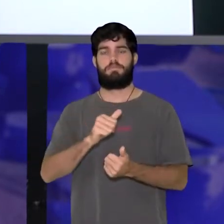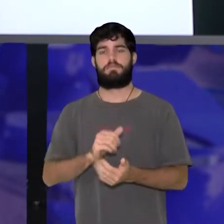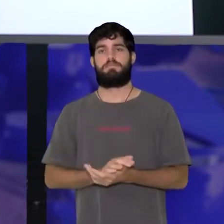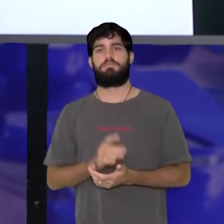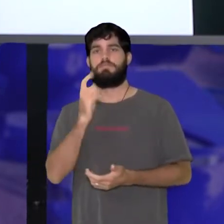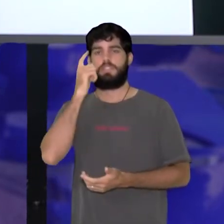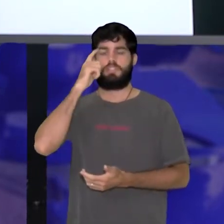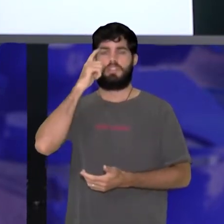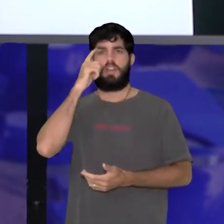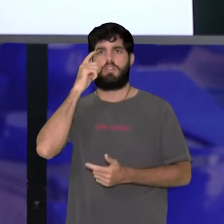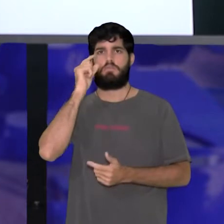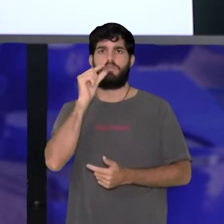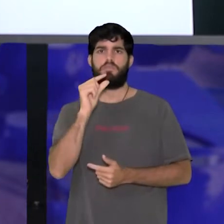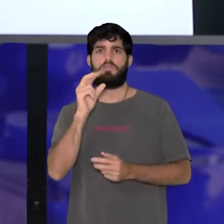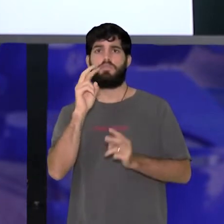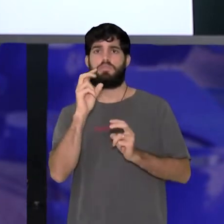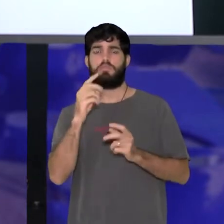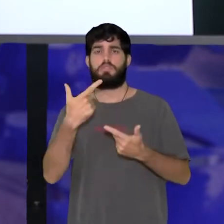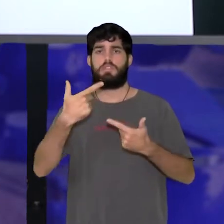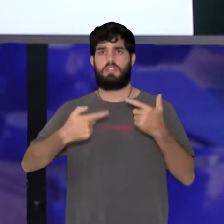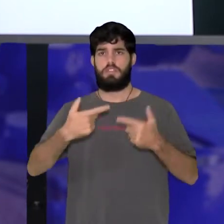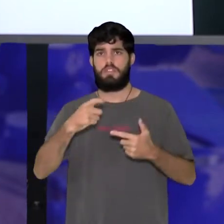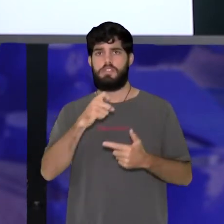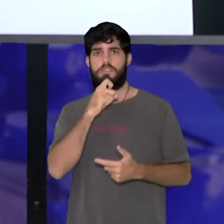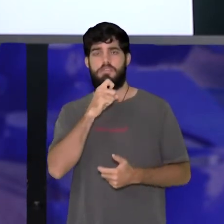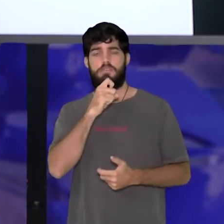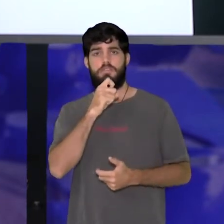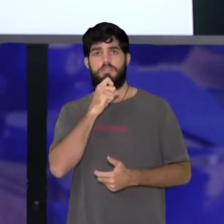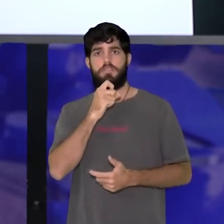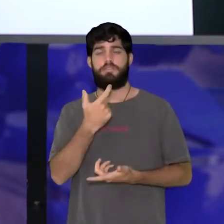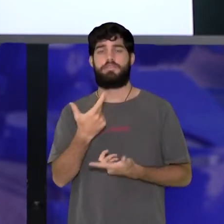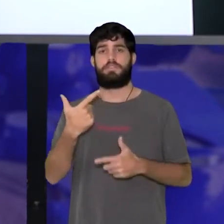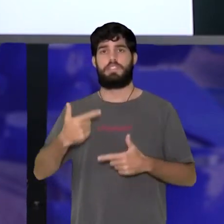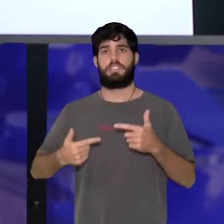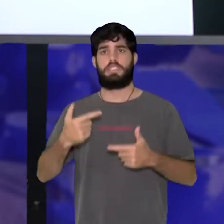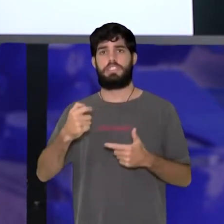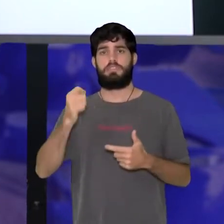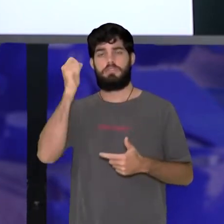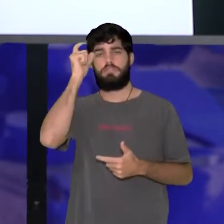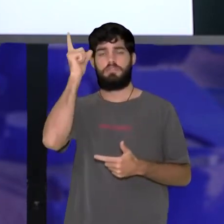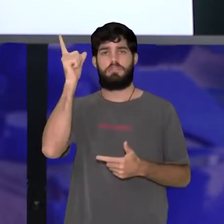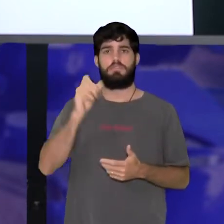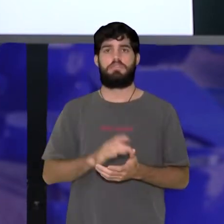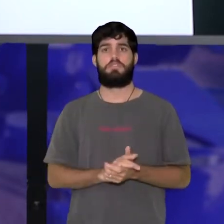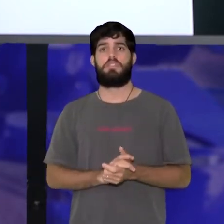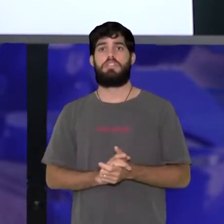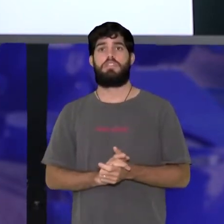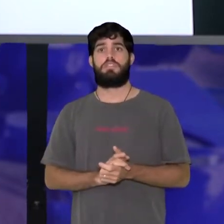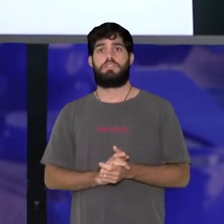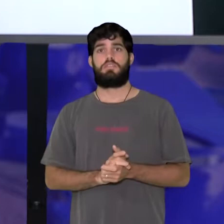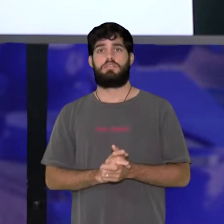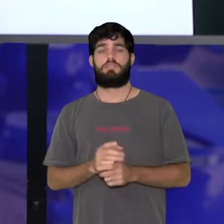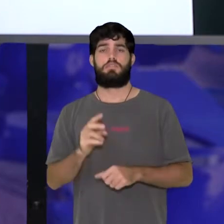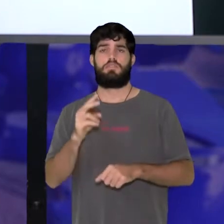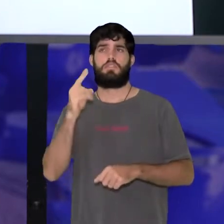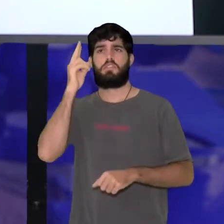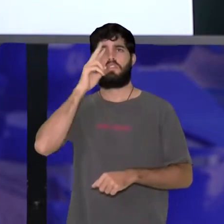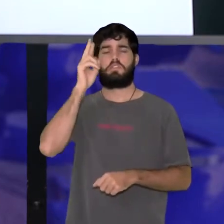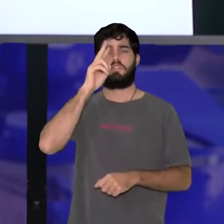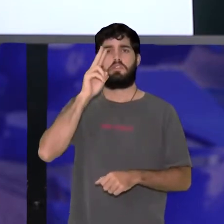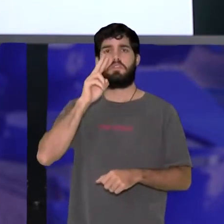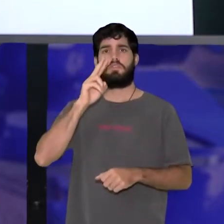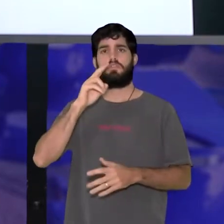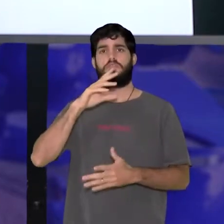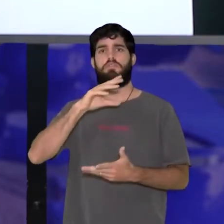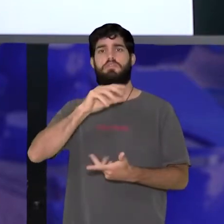Guerra Fria é uma guerra ideológica, foi o momento da história da humanidade em que